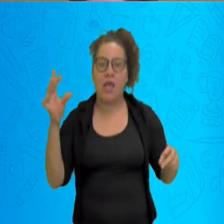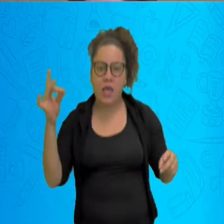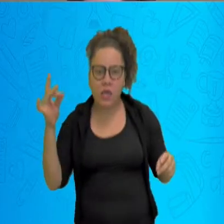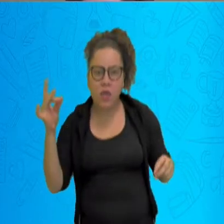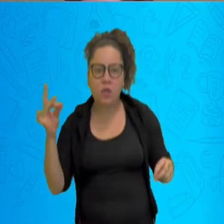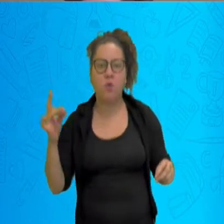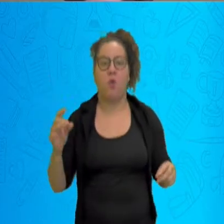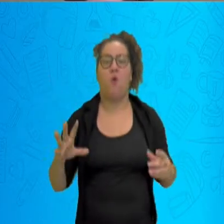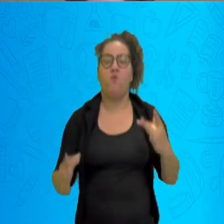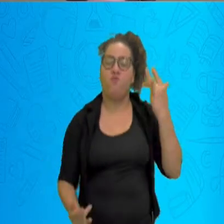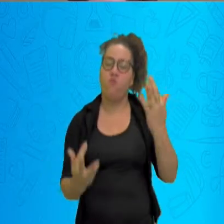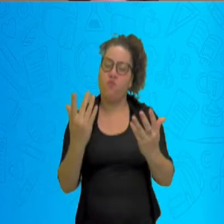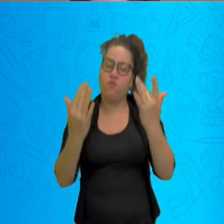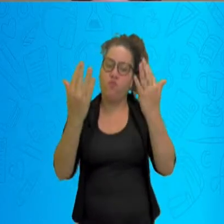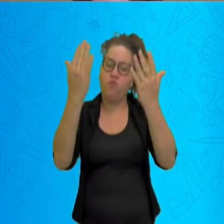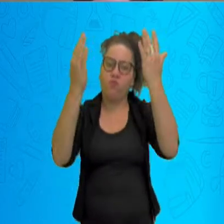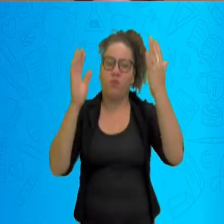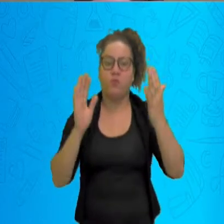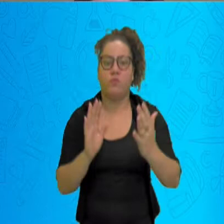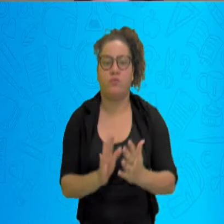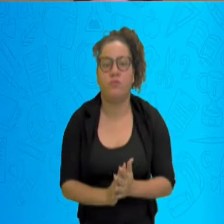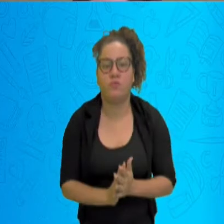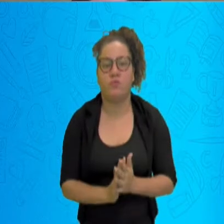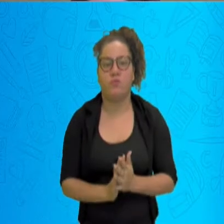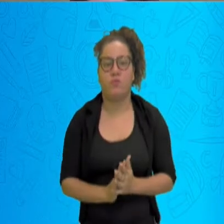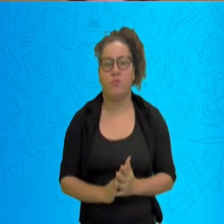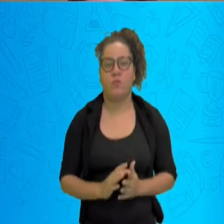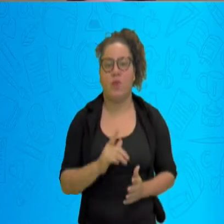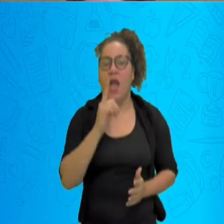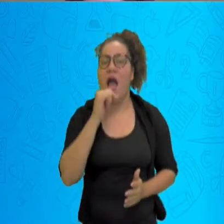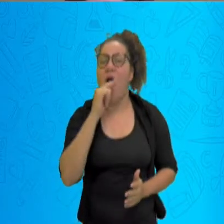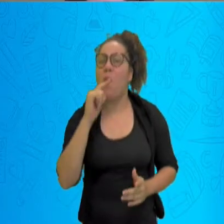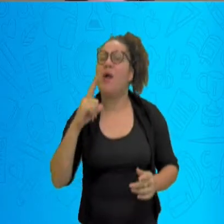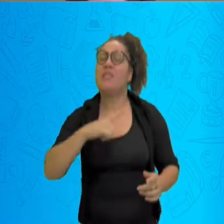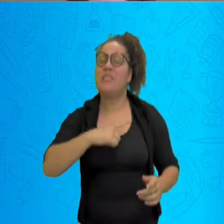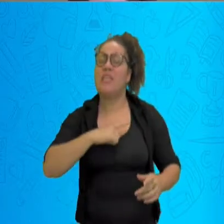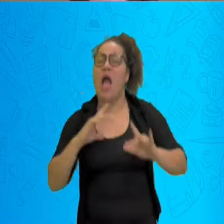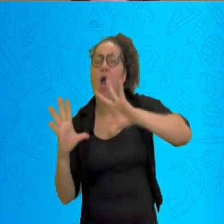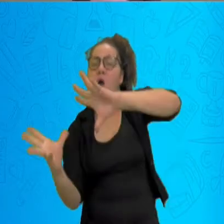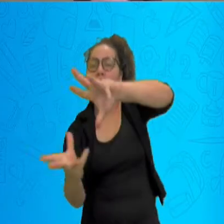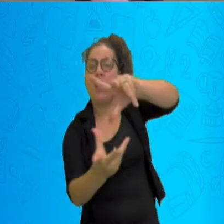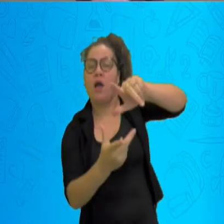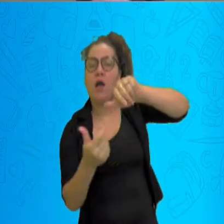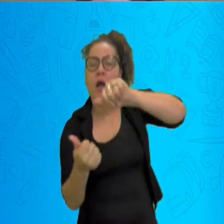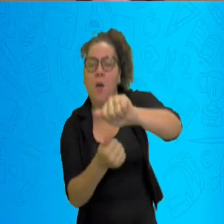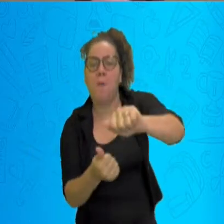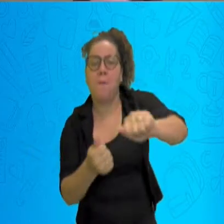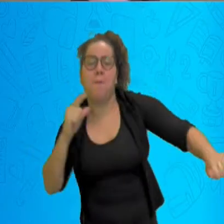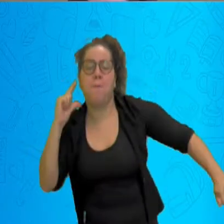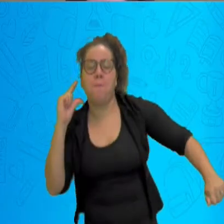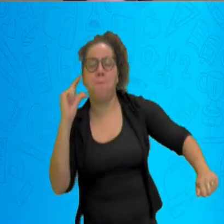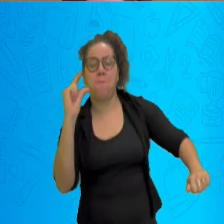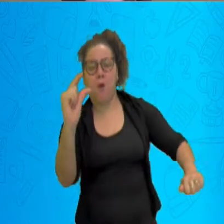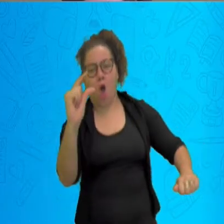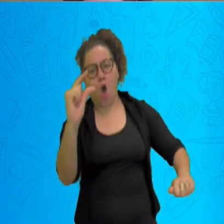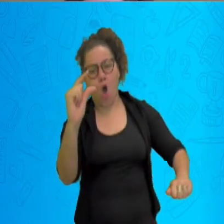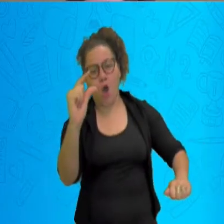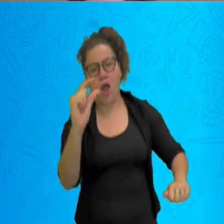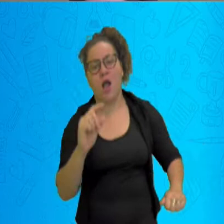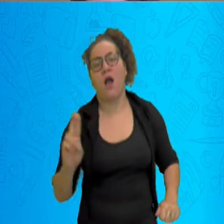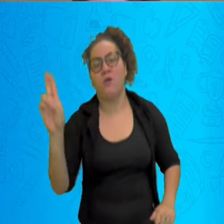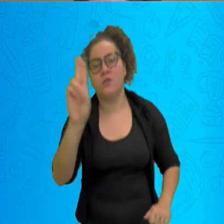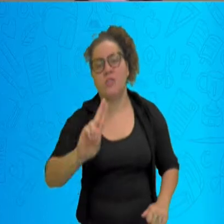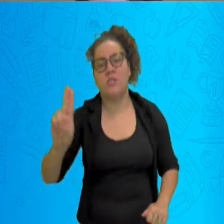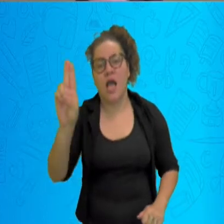De toda a água existente no planeta Terra, apenas uma pequena parte pode